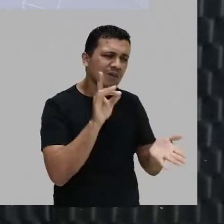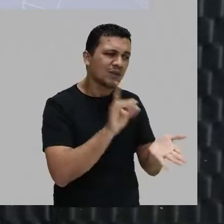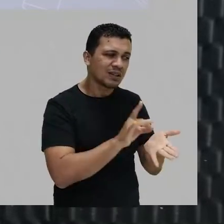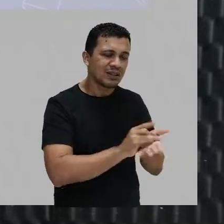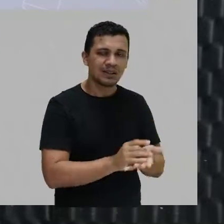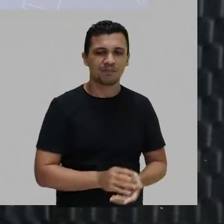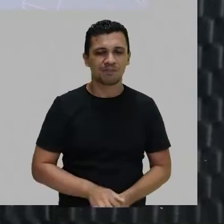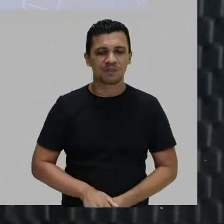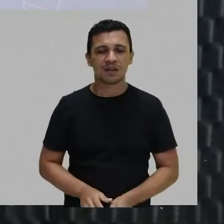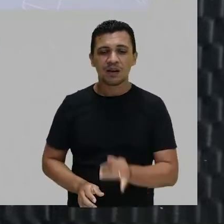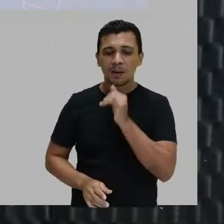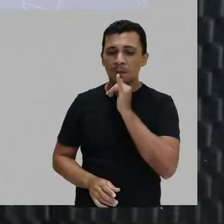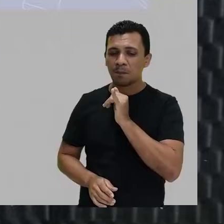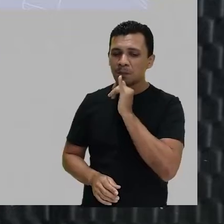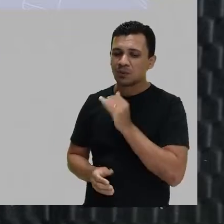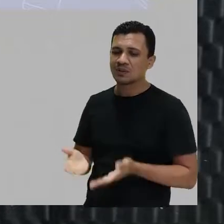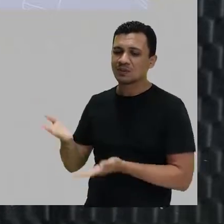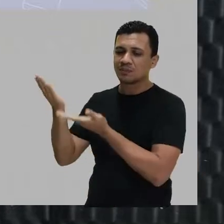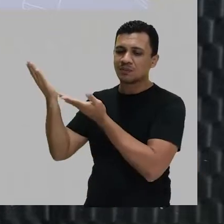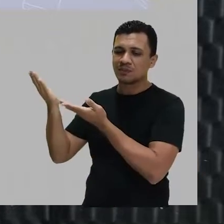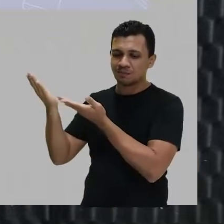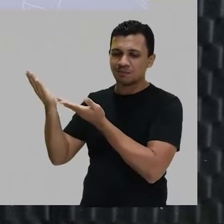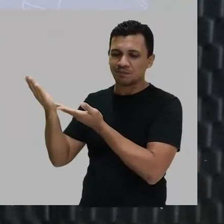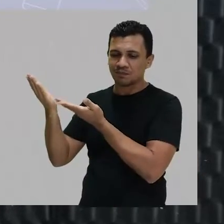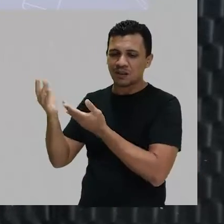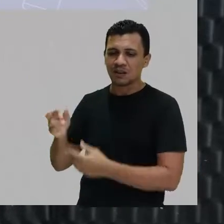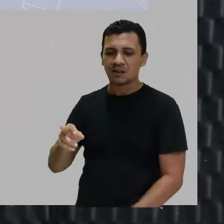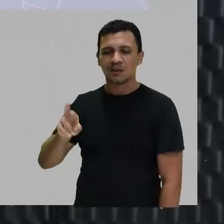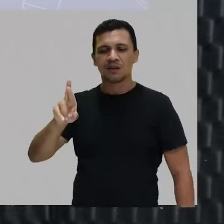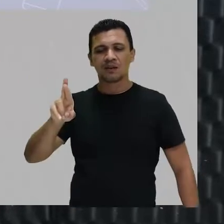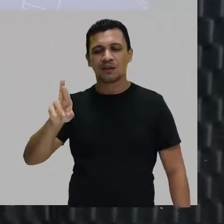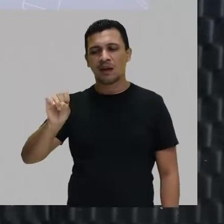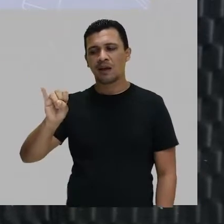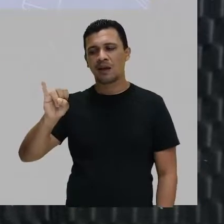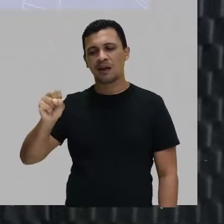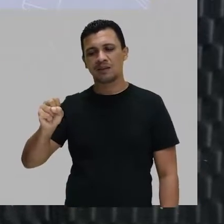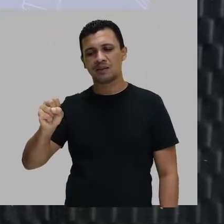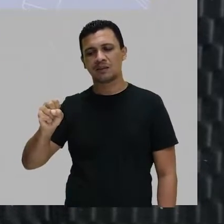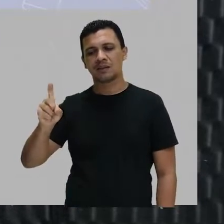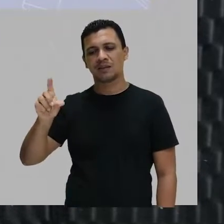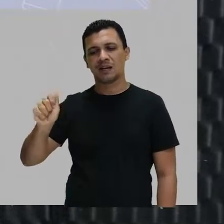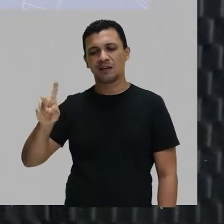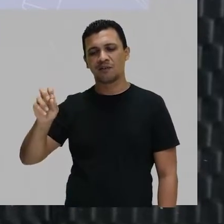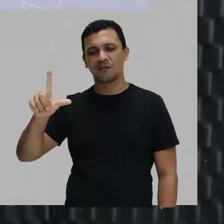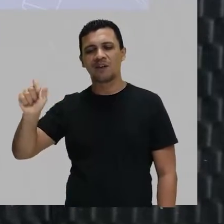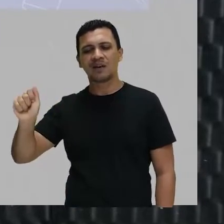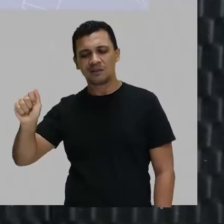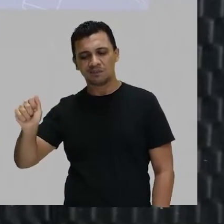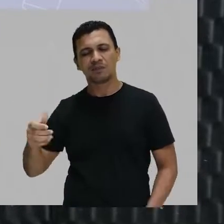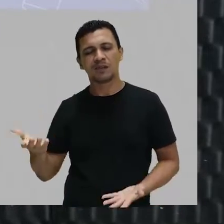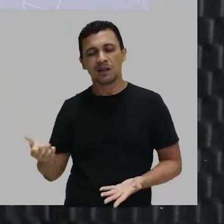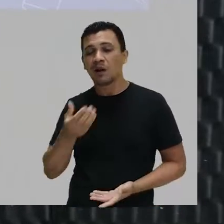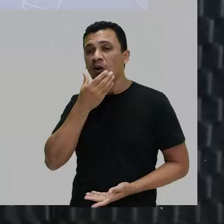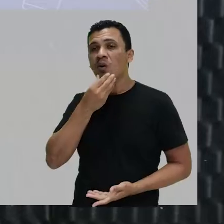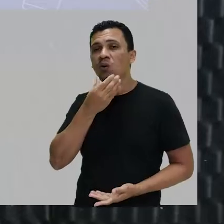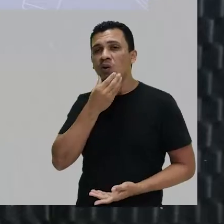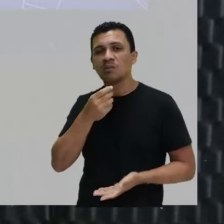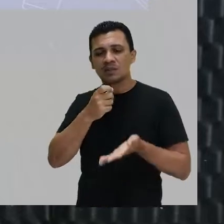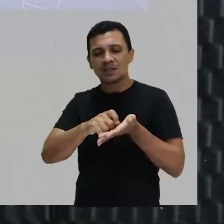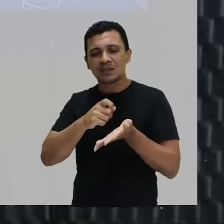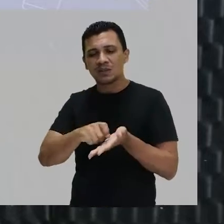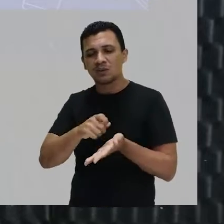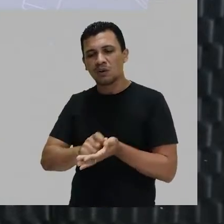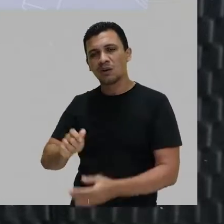exemplo, aqui é uma montagem de O Rei da Vela, de Oswald de Andrade. Oswald de Andrade é aquele da Semana de Arte Moderna, que vocês já ouviram falar